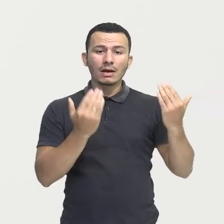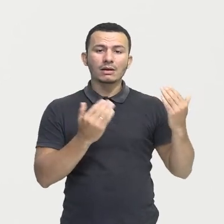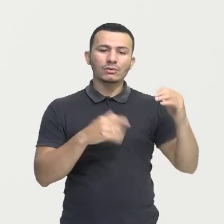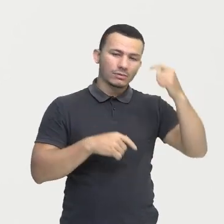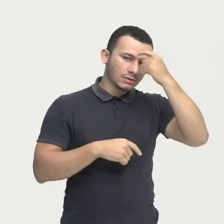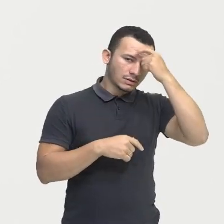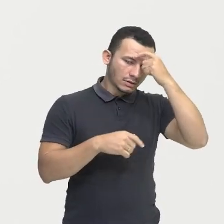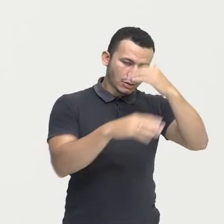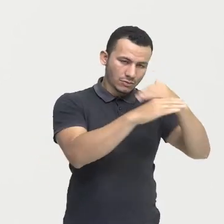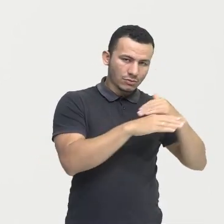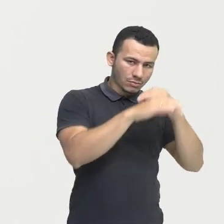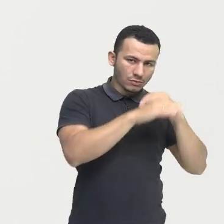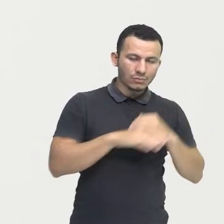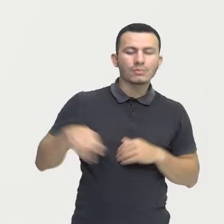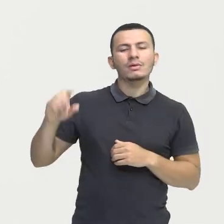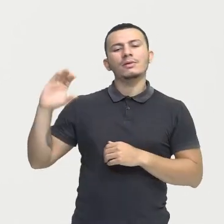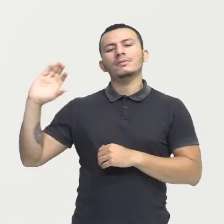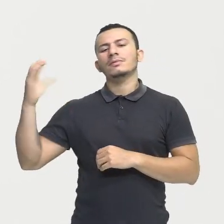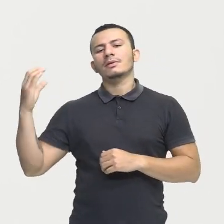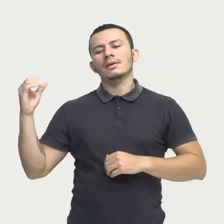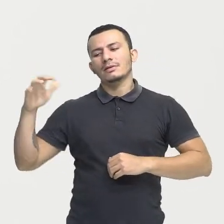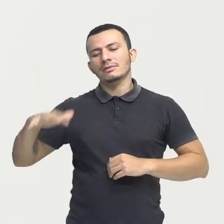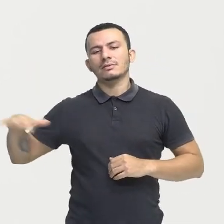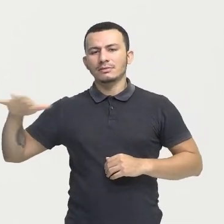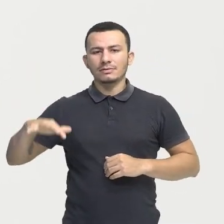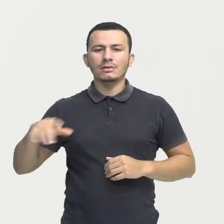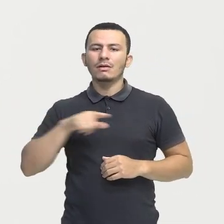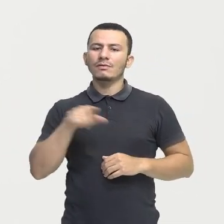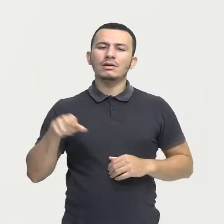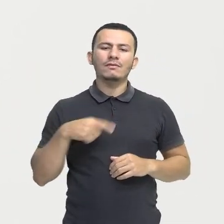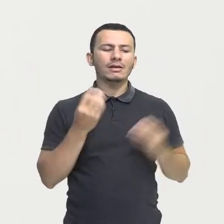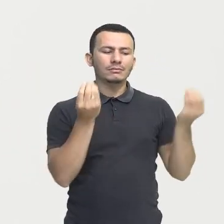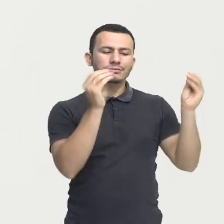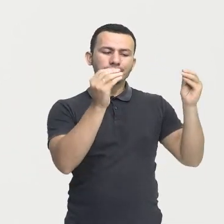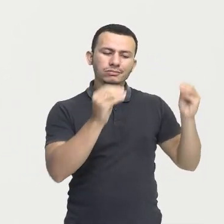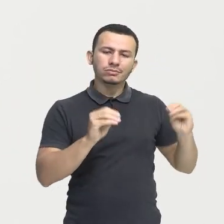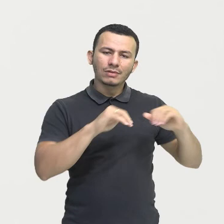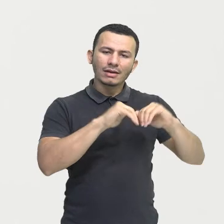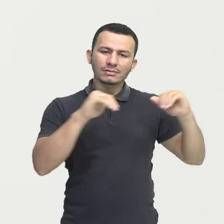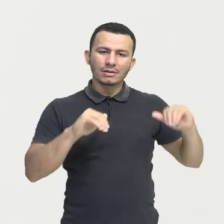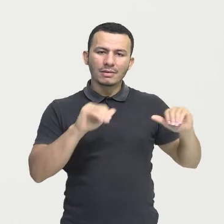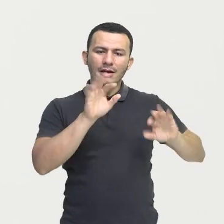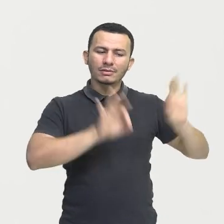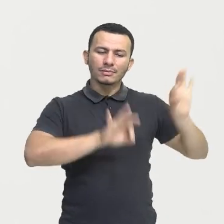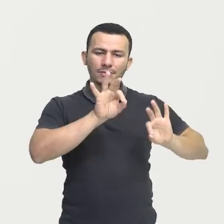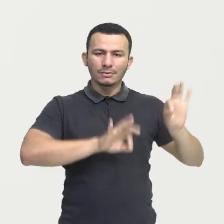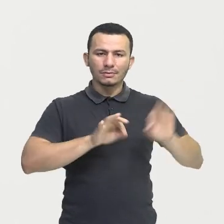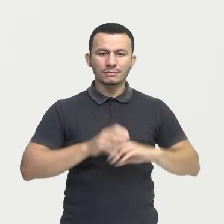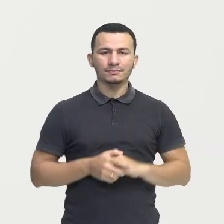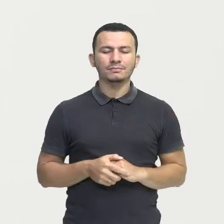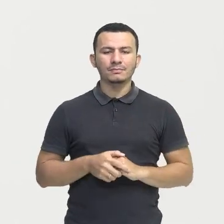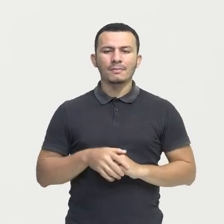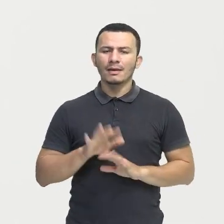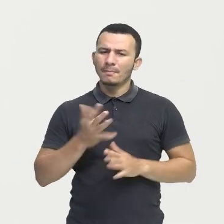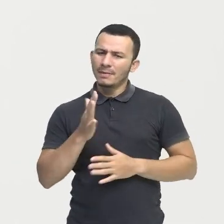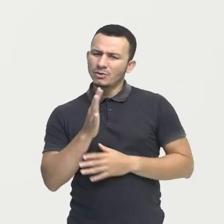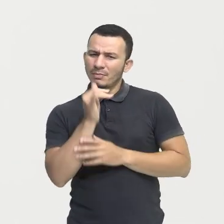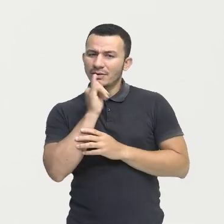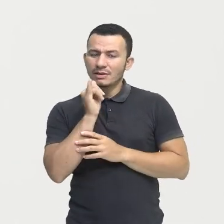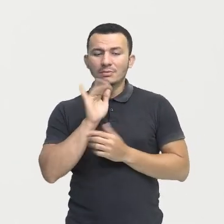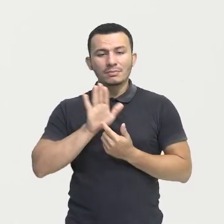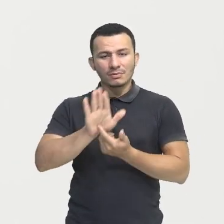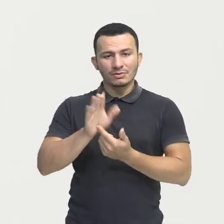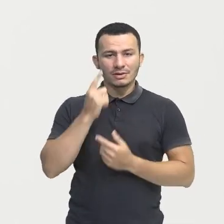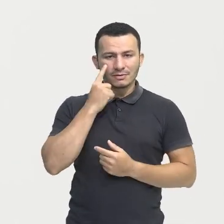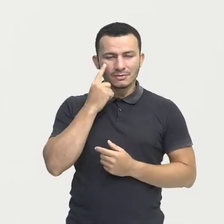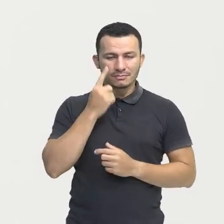outro. O que é o senso comum e o que é a ciência, não é isso? Então vamos ver como é que ficaria mais ou menos esse quadro aí,